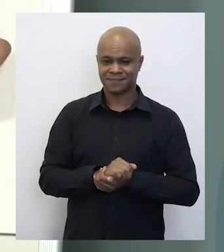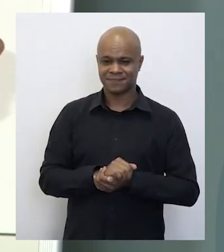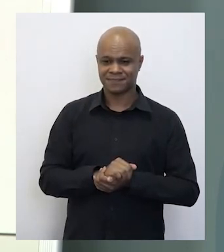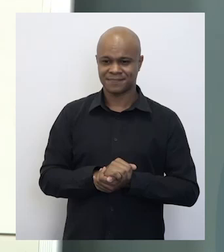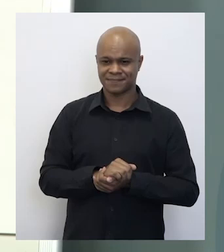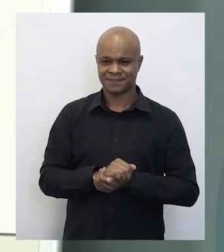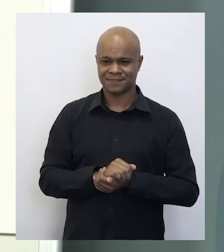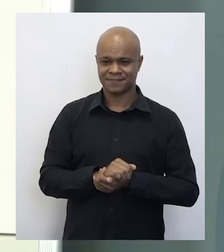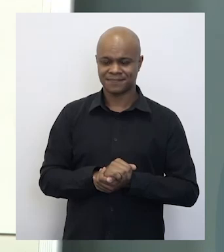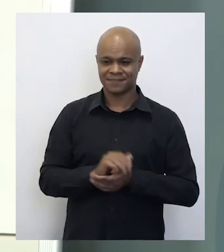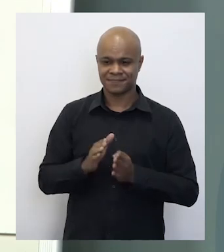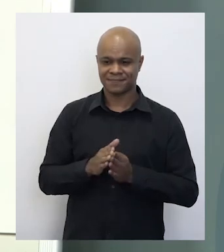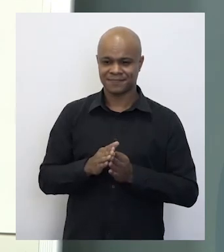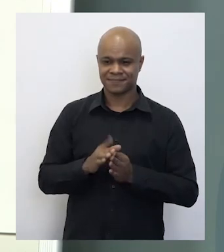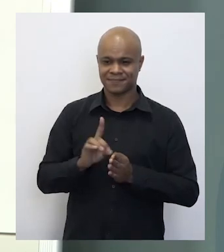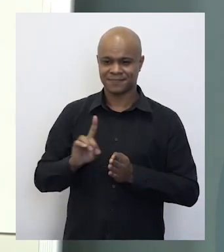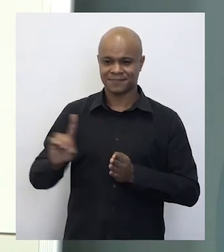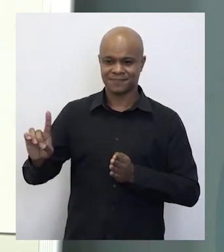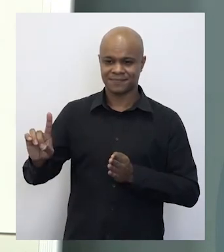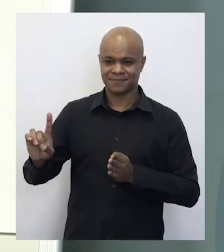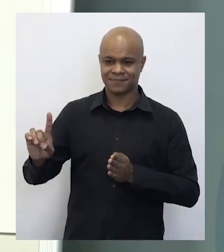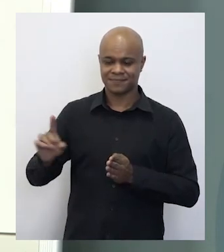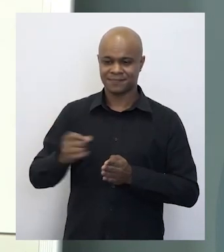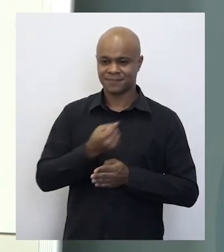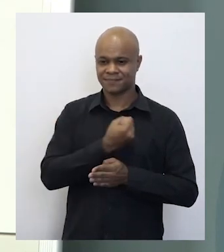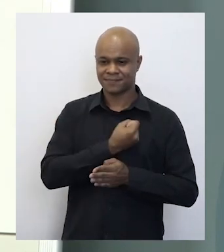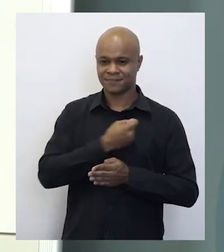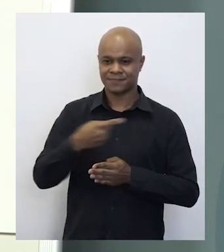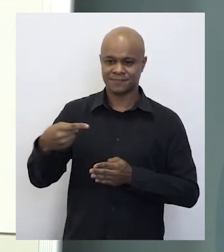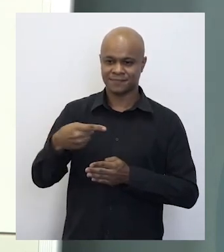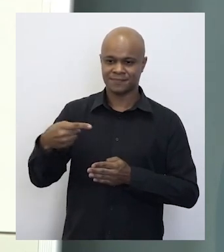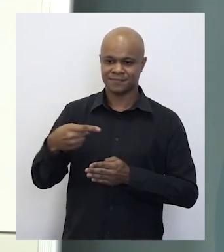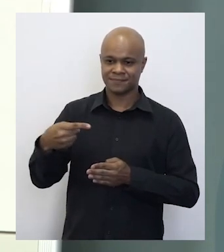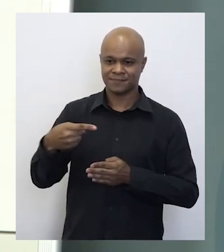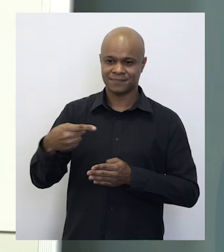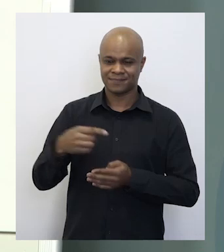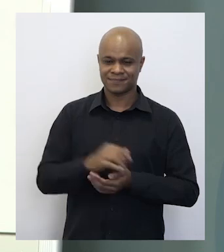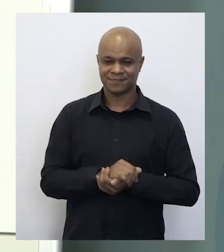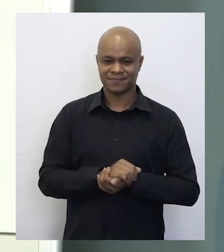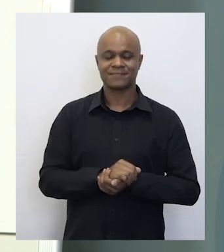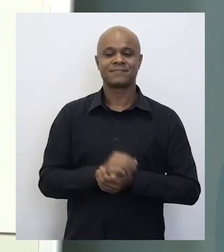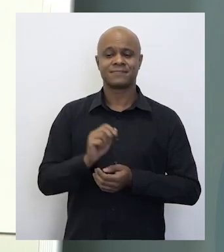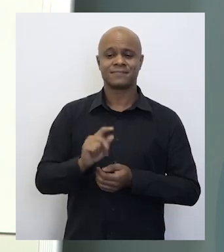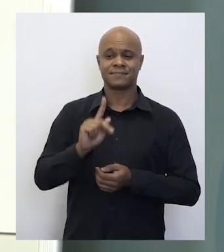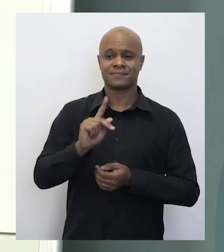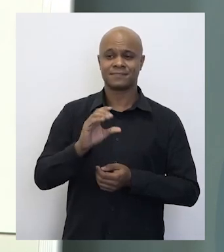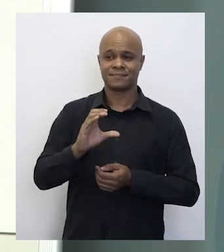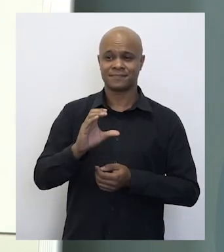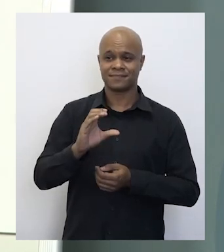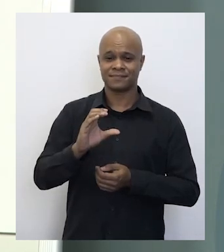minha direita, valor negativo. Perfeito? Então, o valor do KC vai